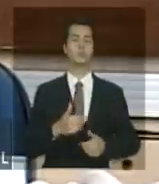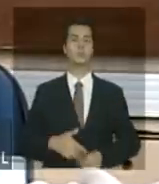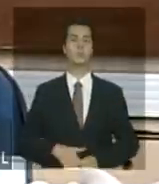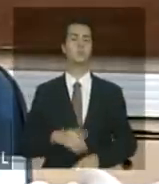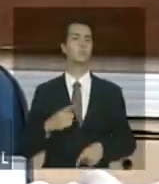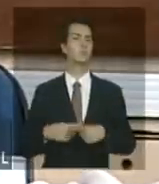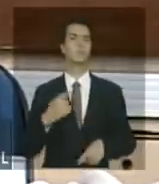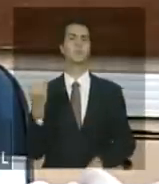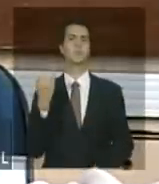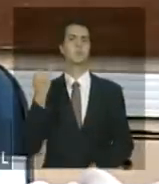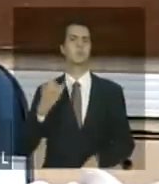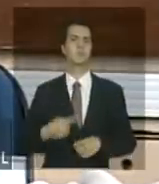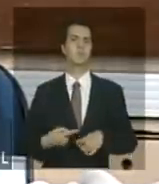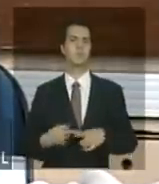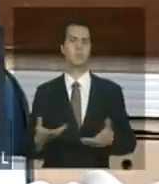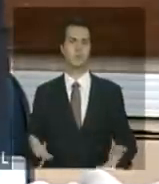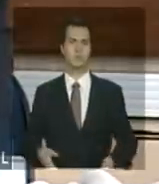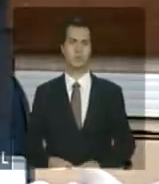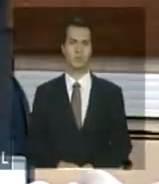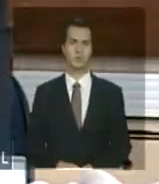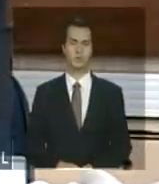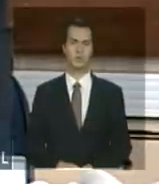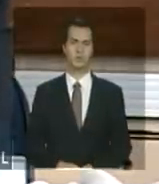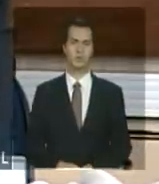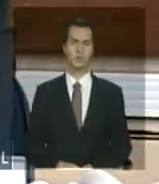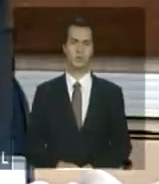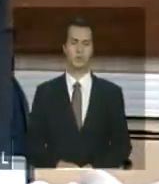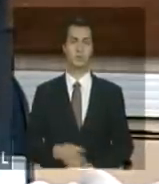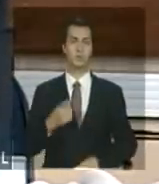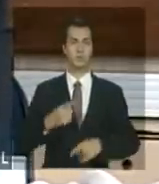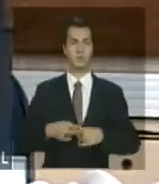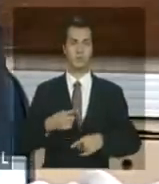que ele é importante? Porque, primeiro,